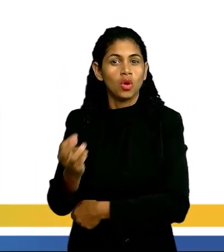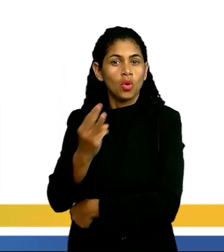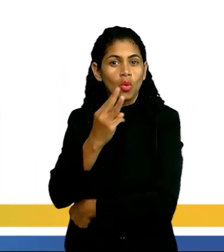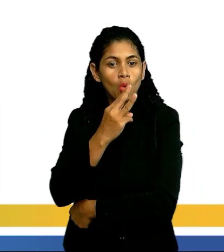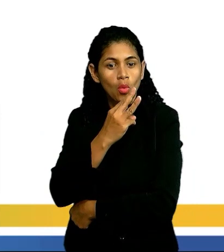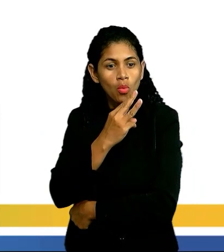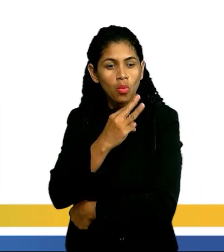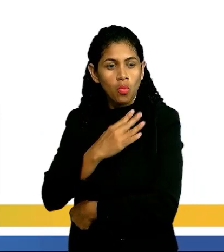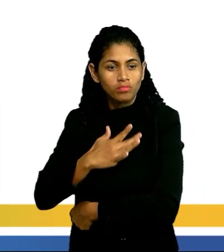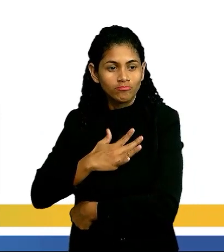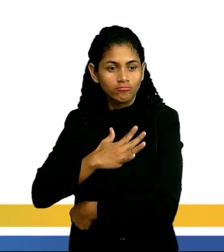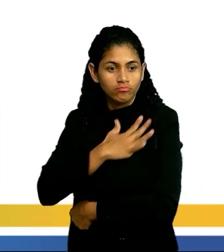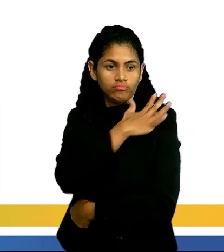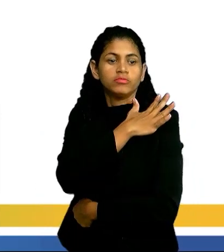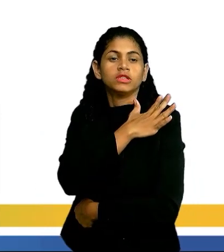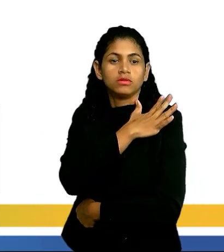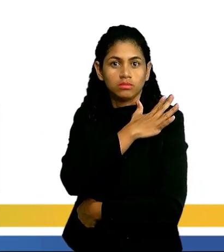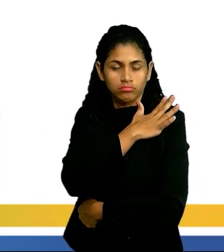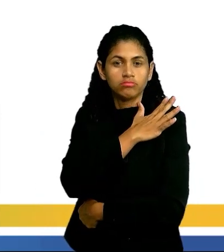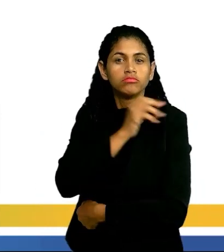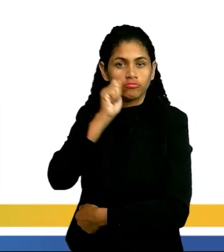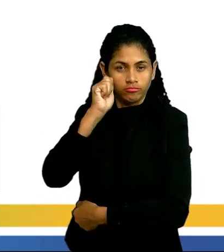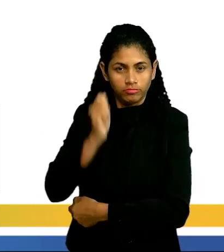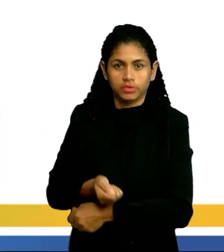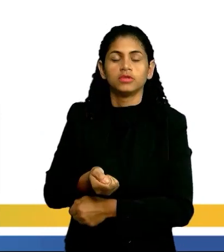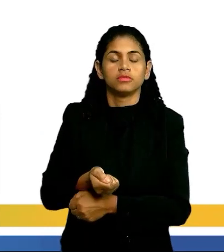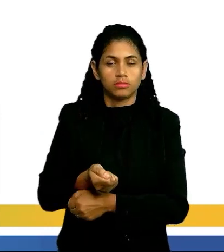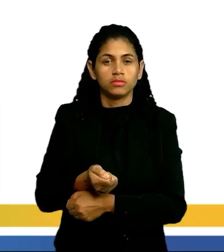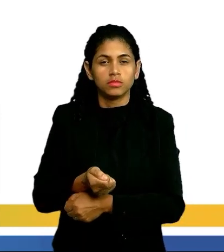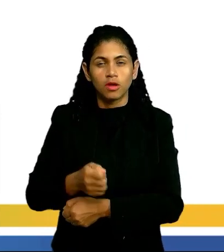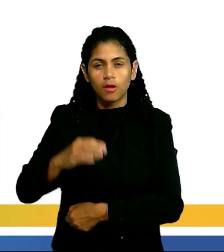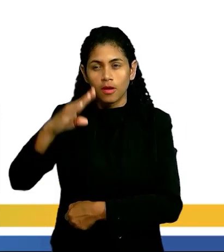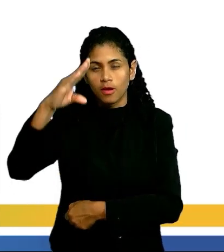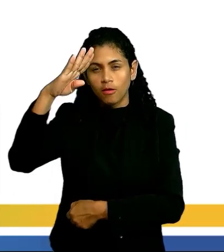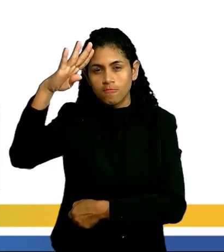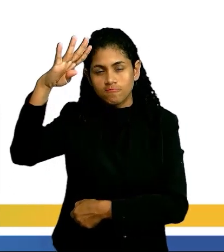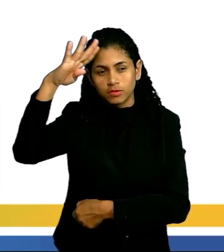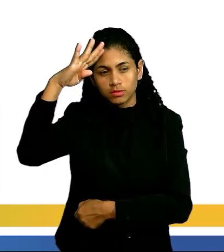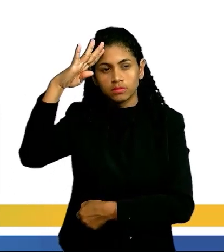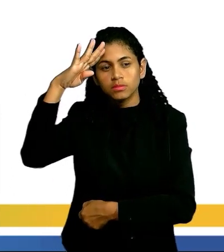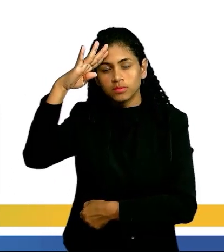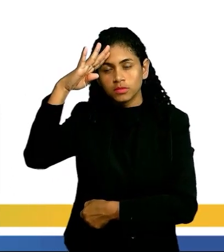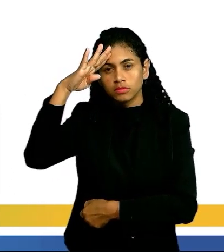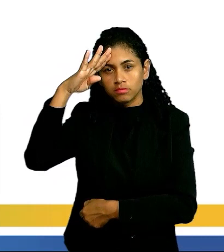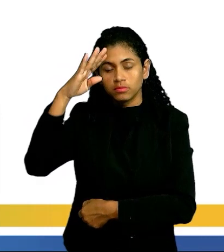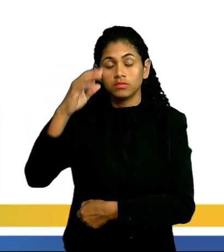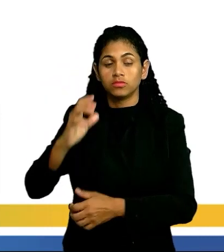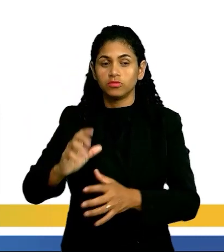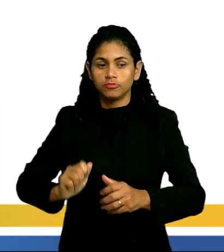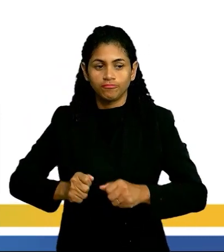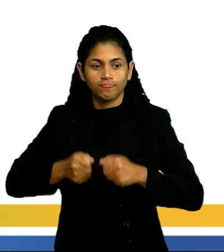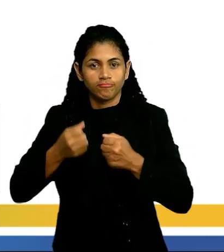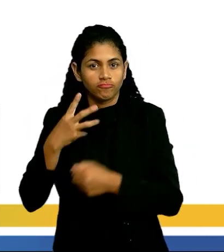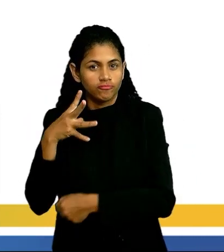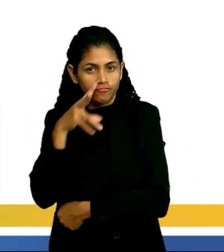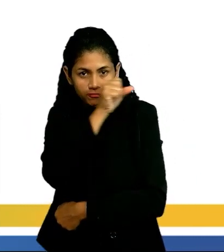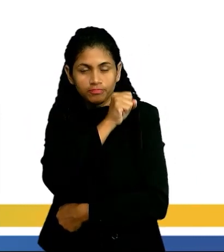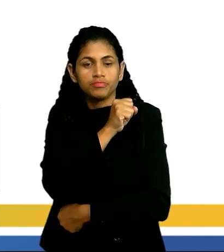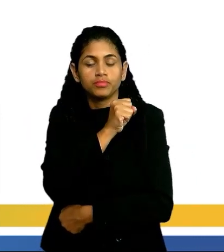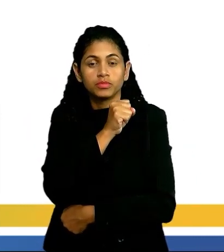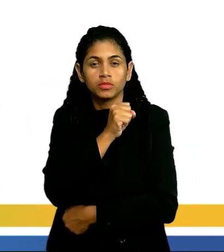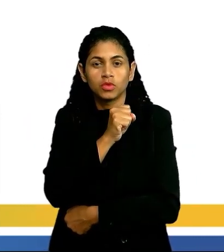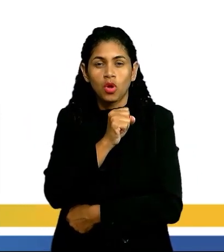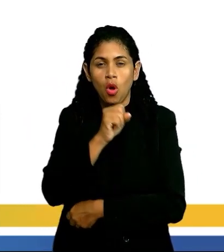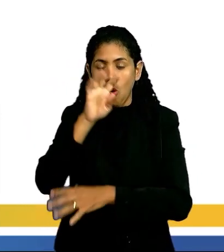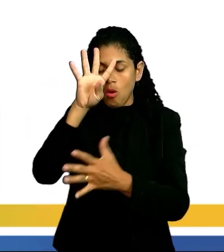armadas, né, o exército é o braço forte, é o ponto-chave desse sistema. O culto ao líder,